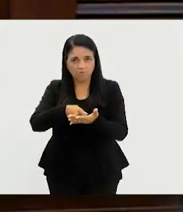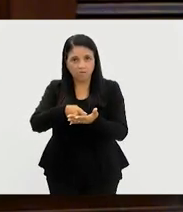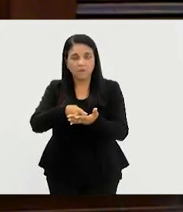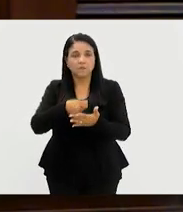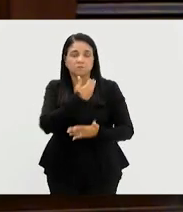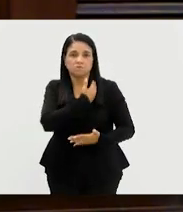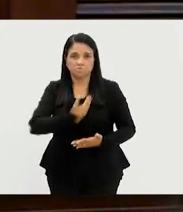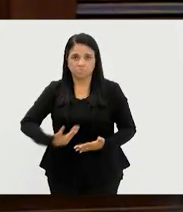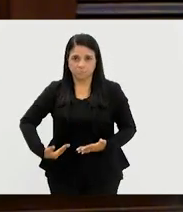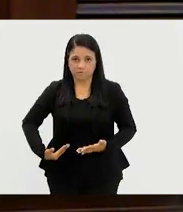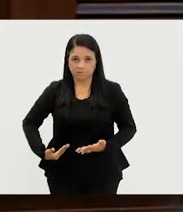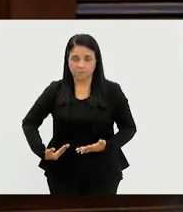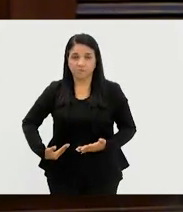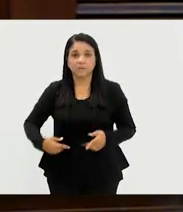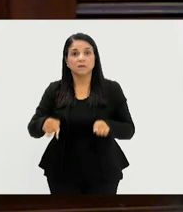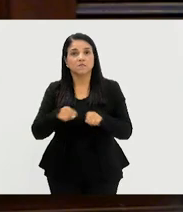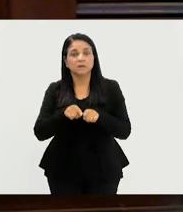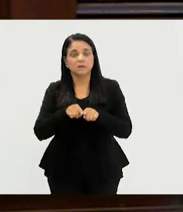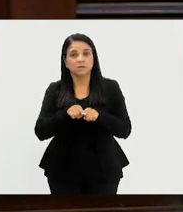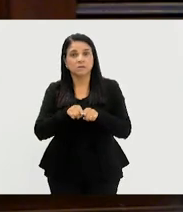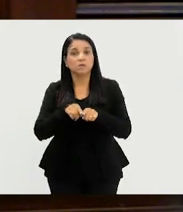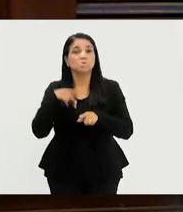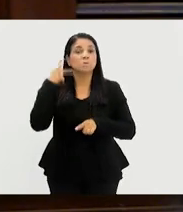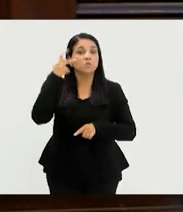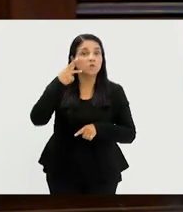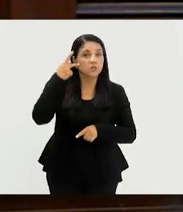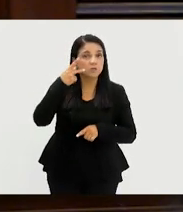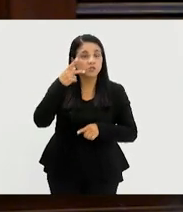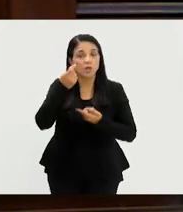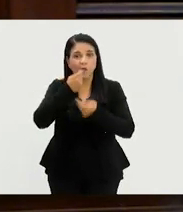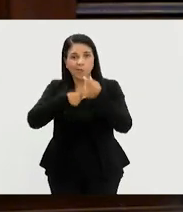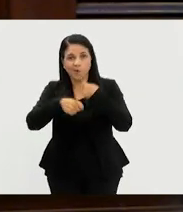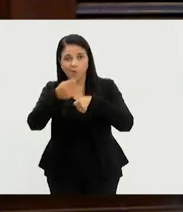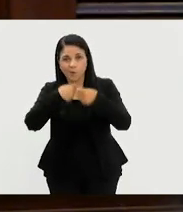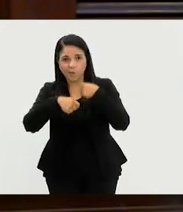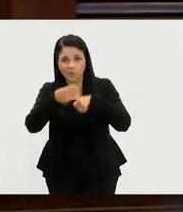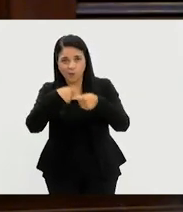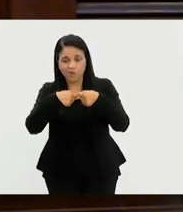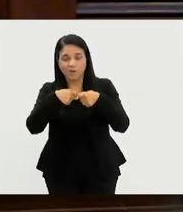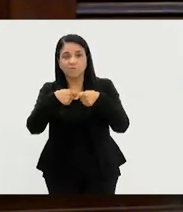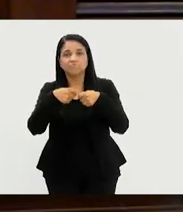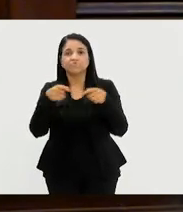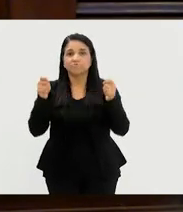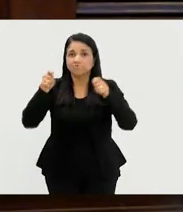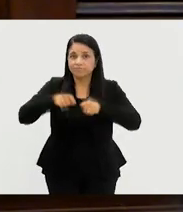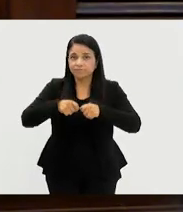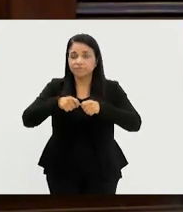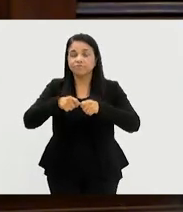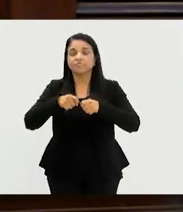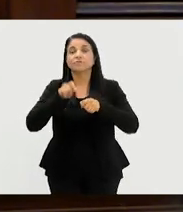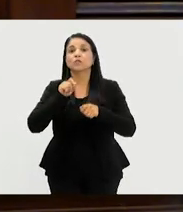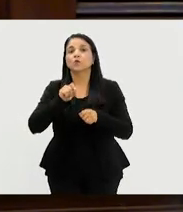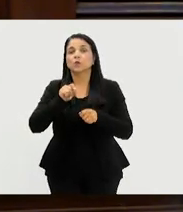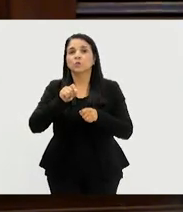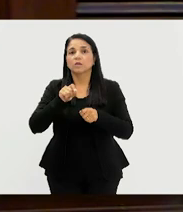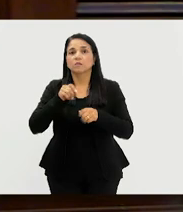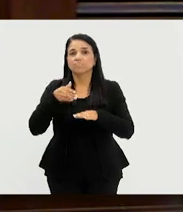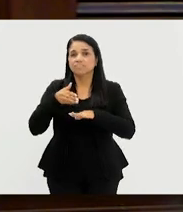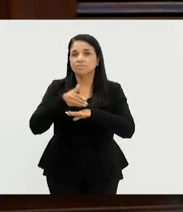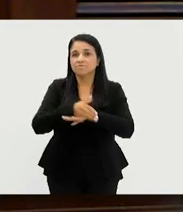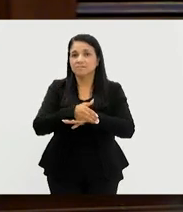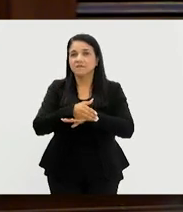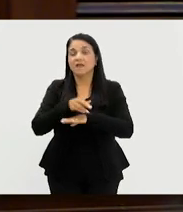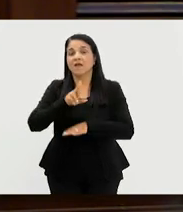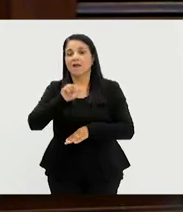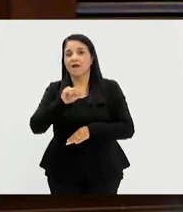pública, em suas dimensões política e econômica, considerando as interseções com raça,